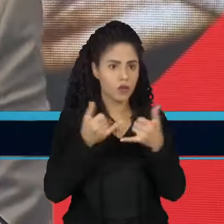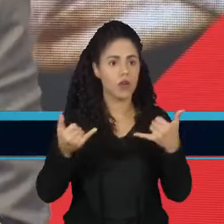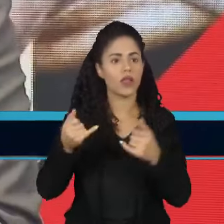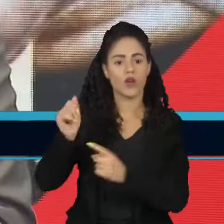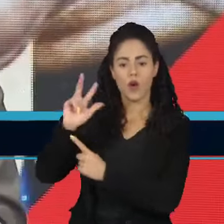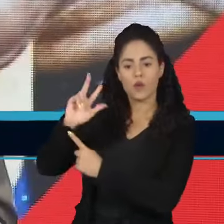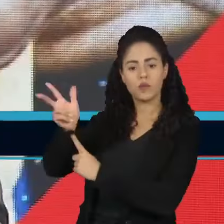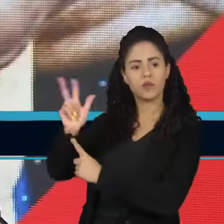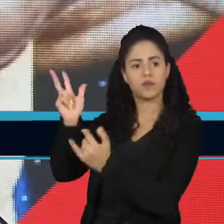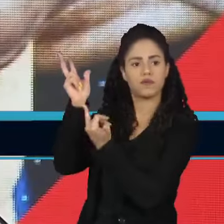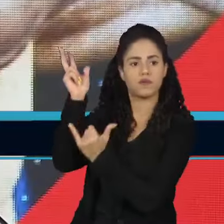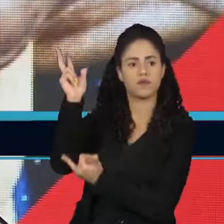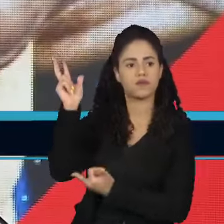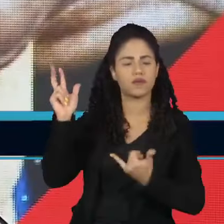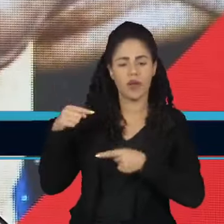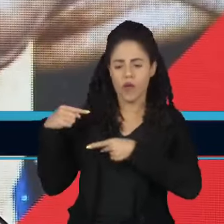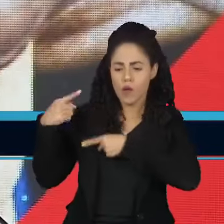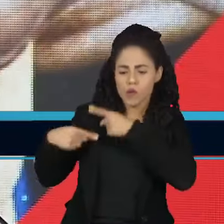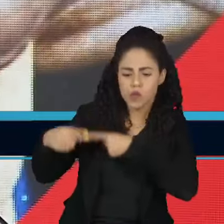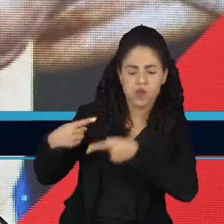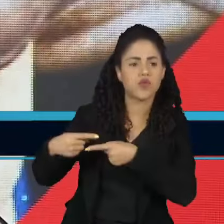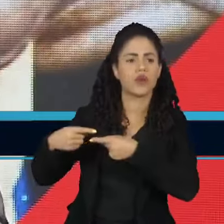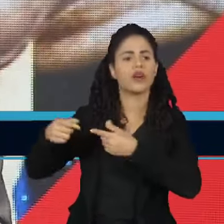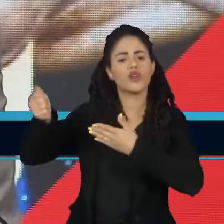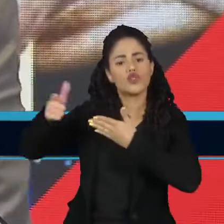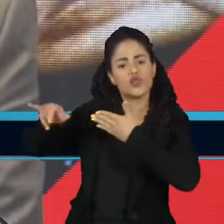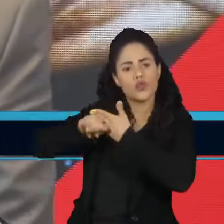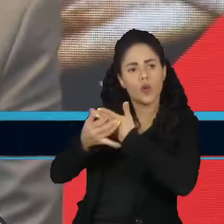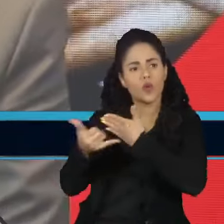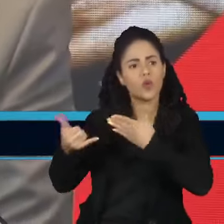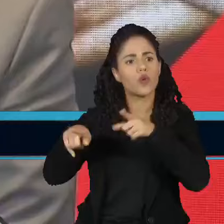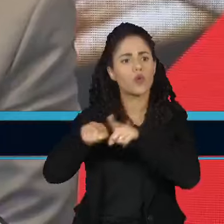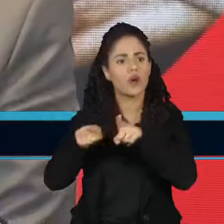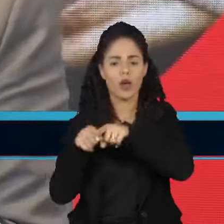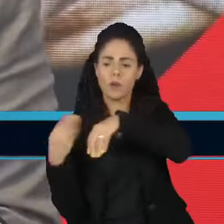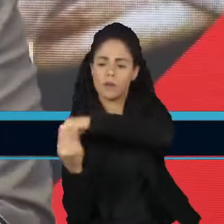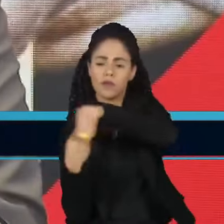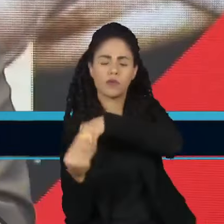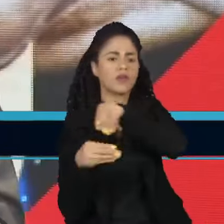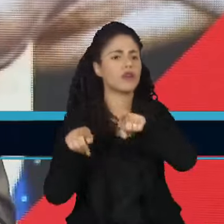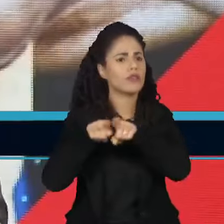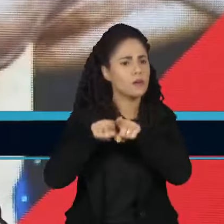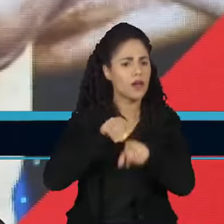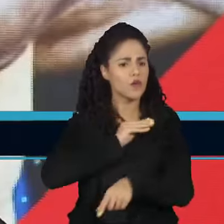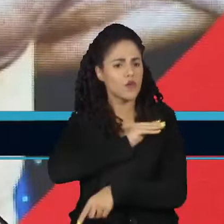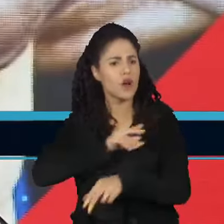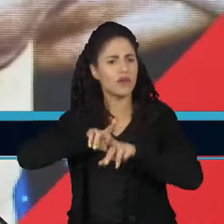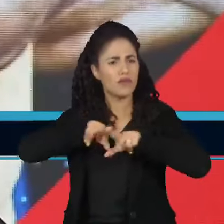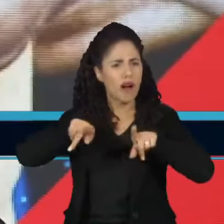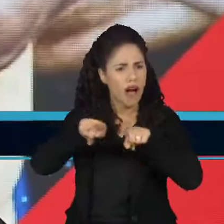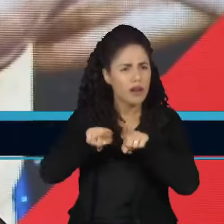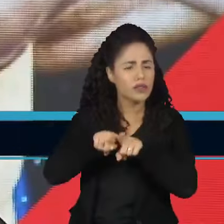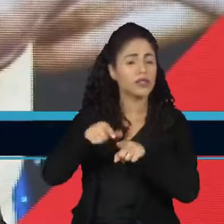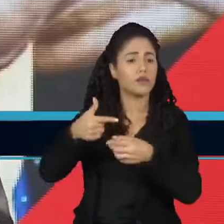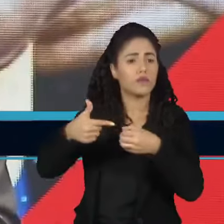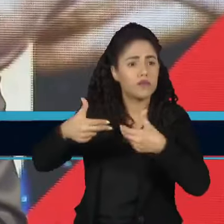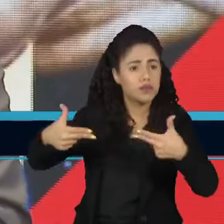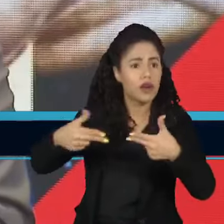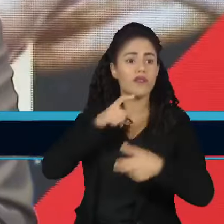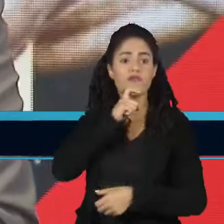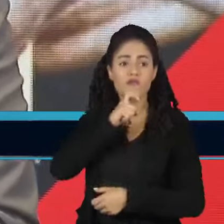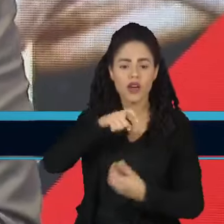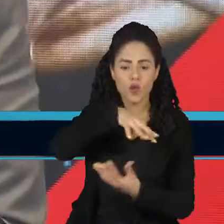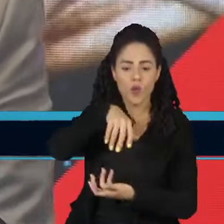solar hídrica nuclear biomassa biodiesel etanol diesel